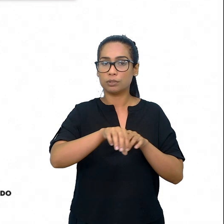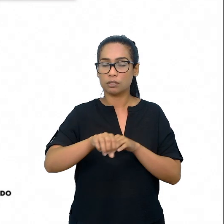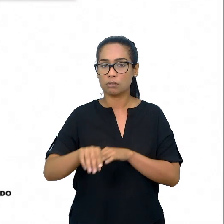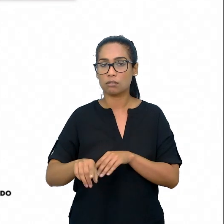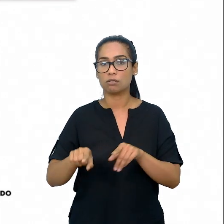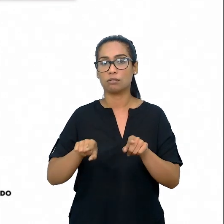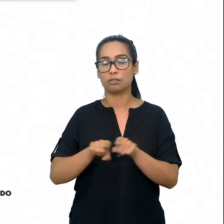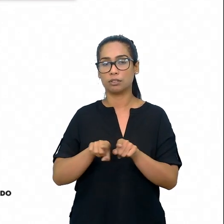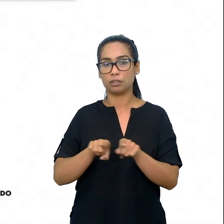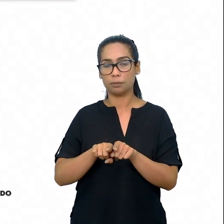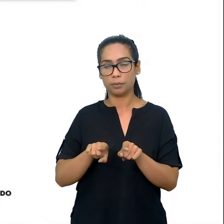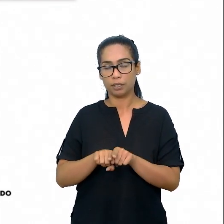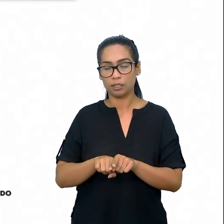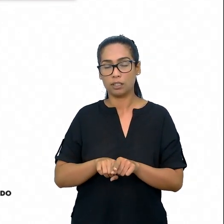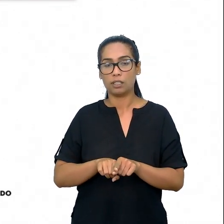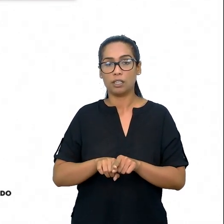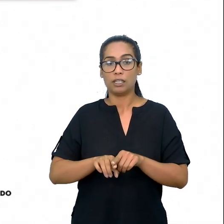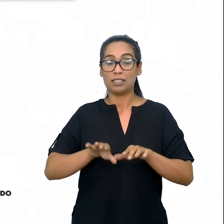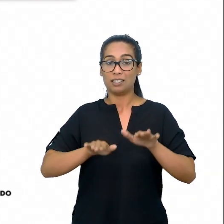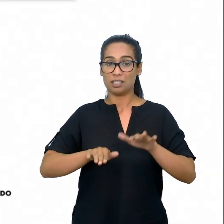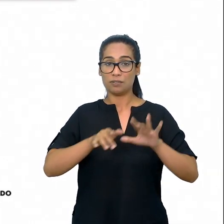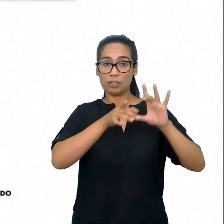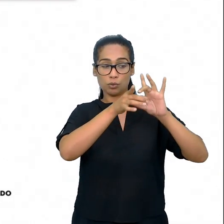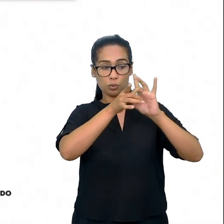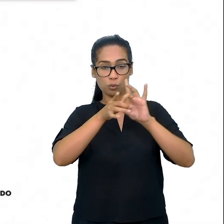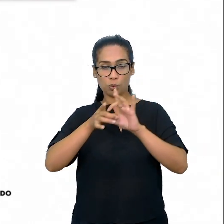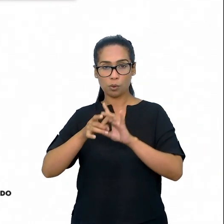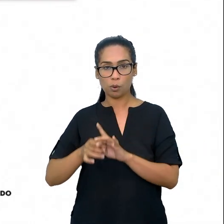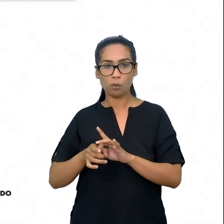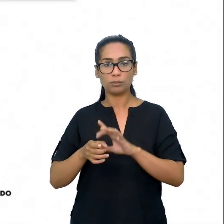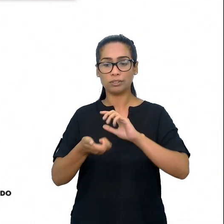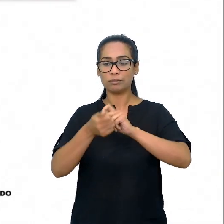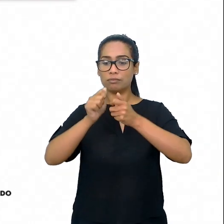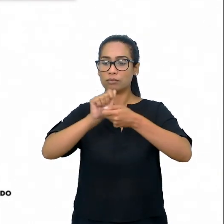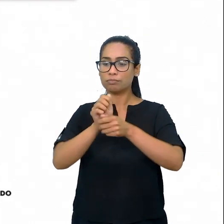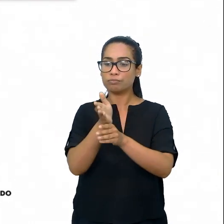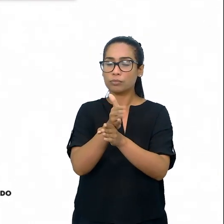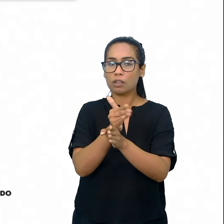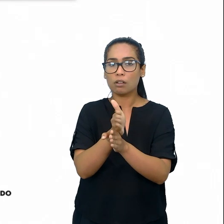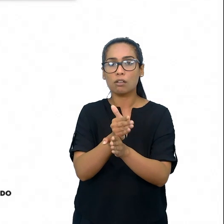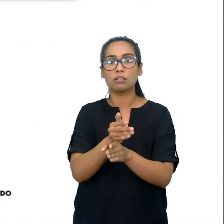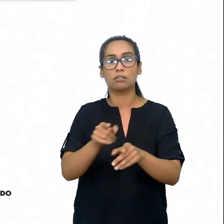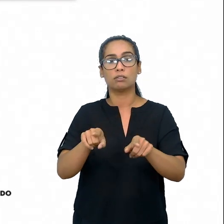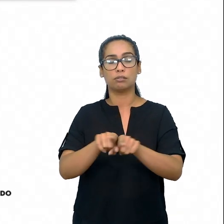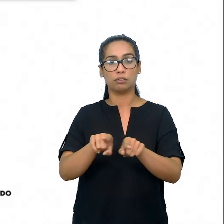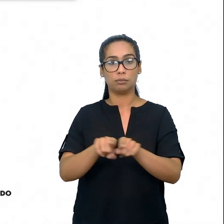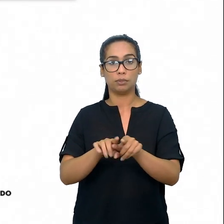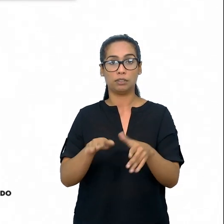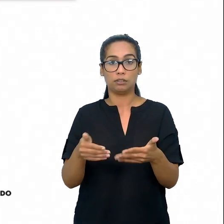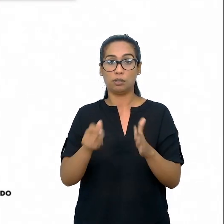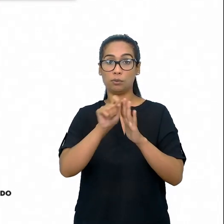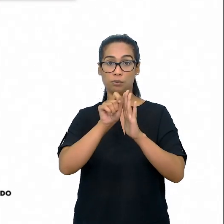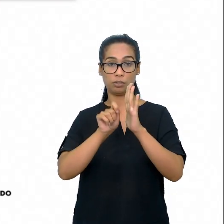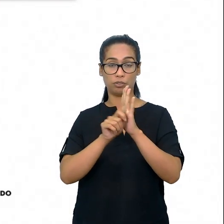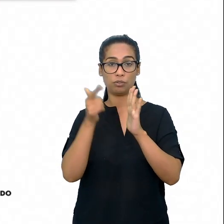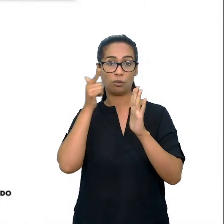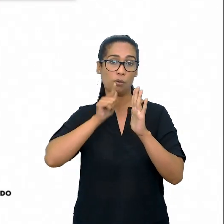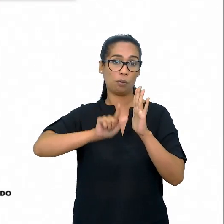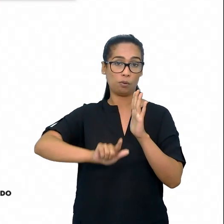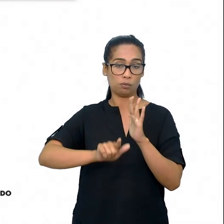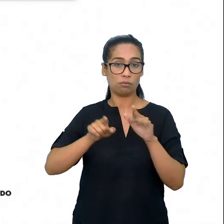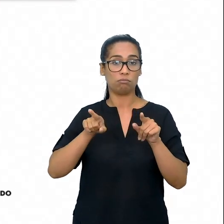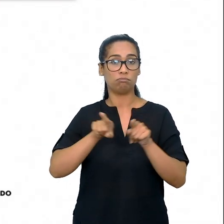linear, de um ensino descontextualizado. Então, a grande maioria desses artigos, eles situavam a